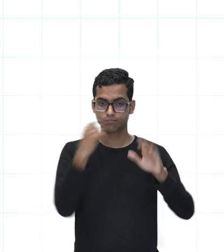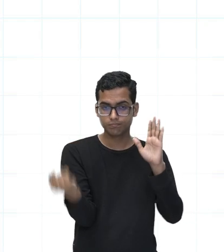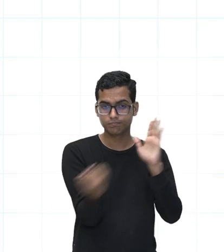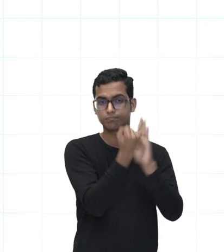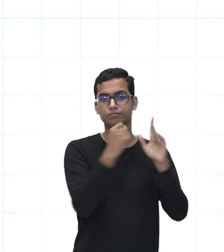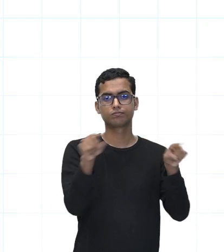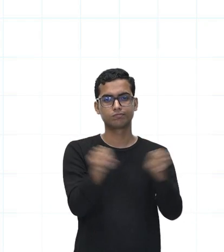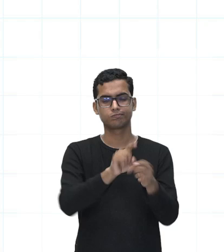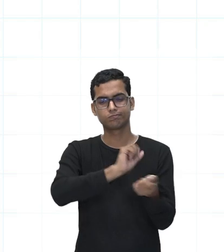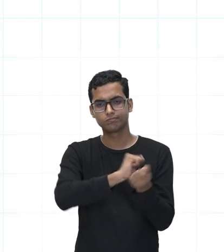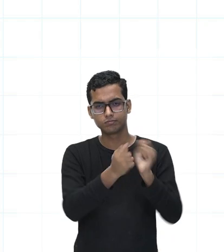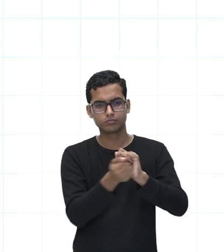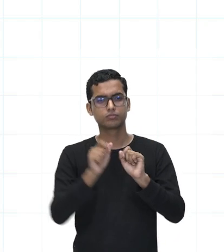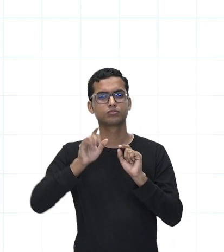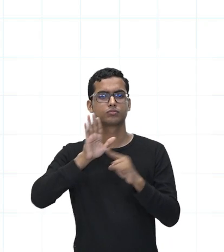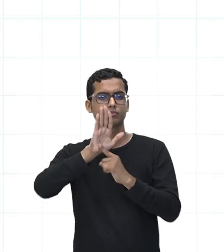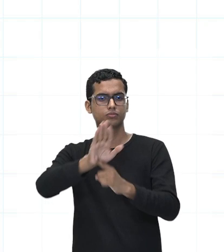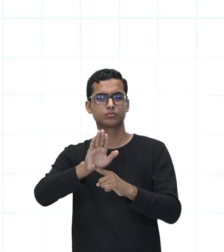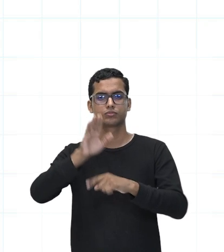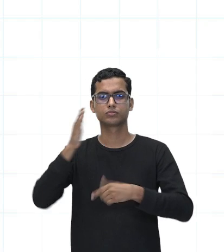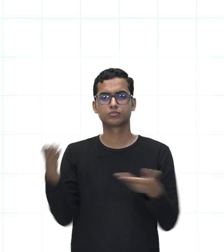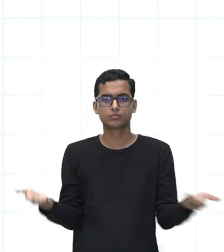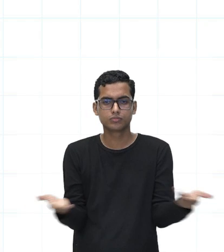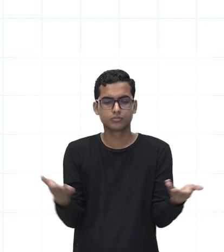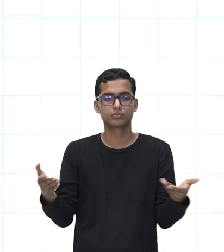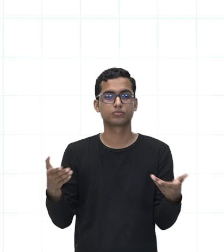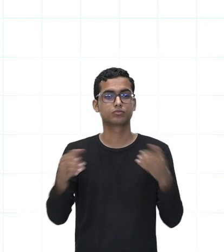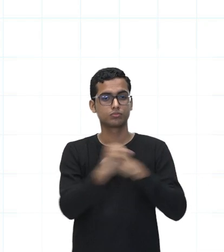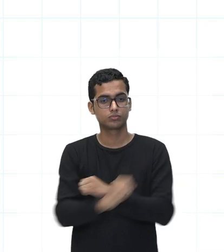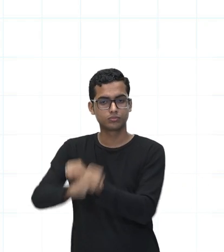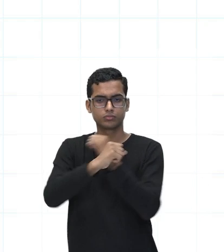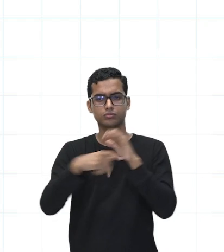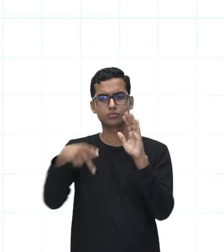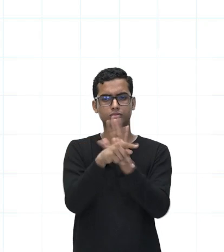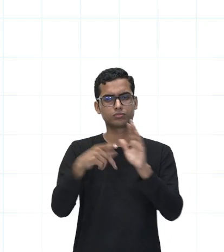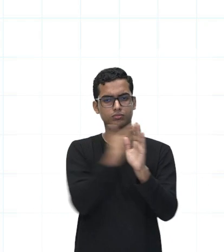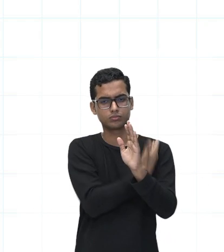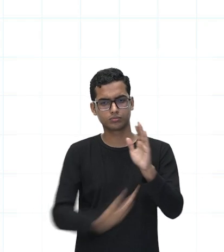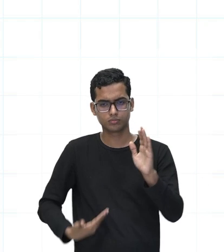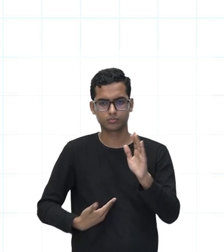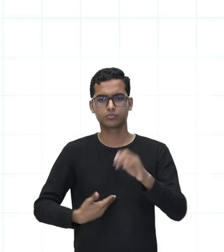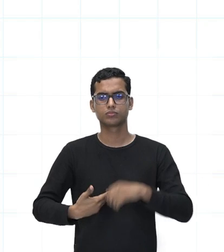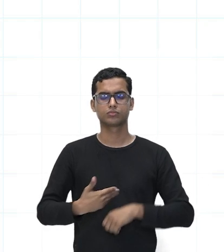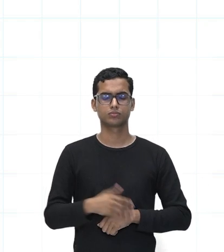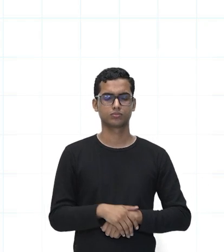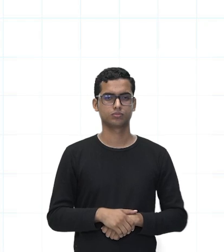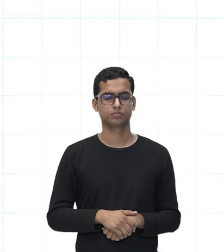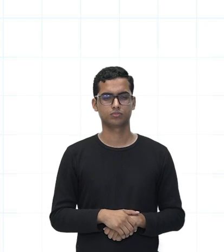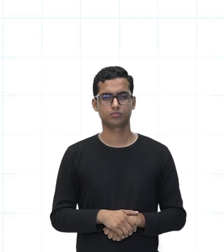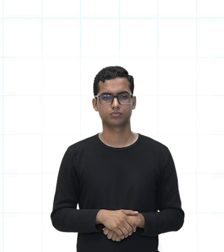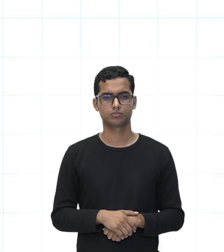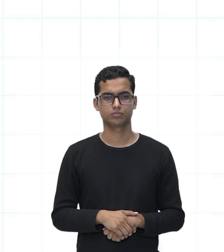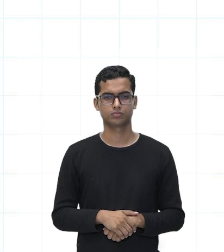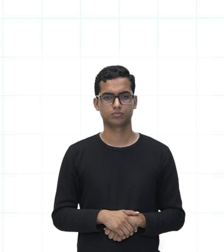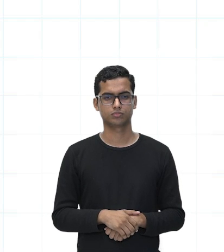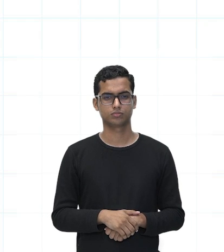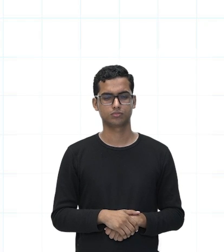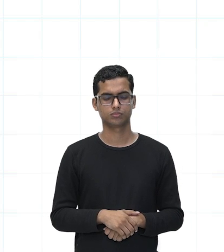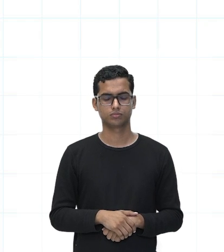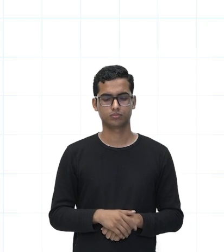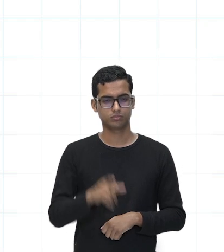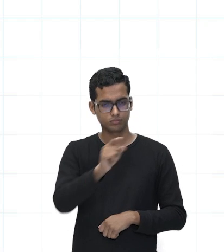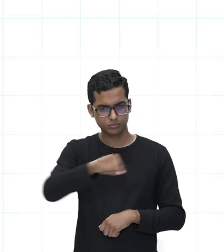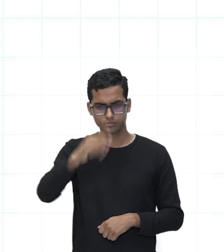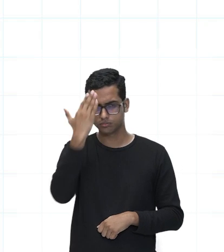ele passa a estar, a partir de então, sob a proteção integral do poder público. Então, como eu já falei